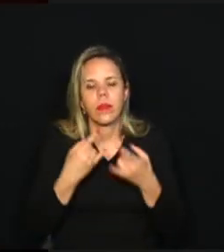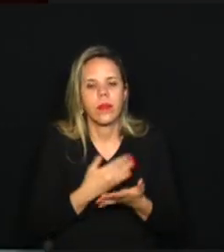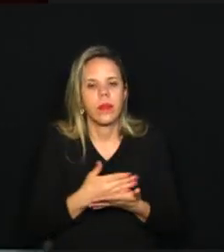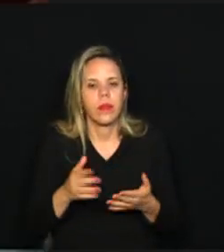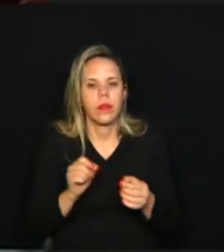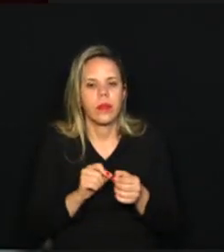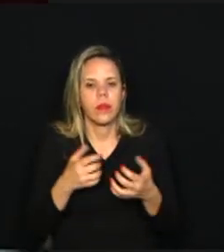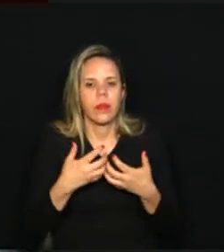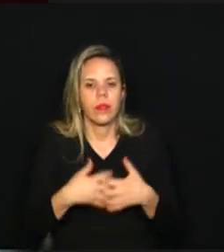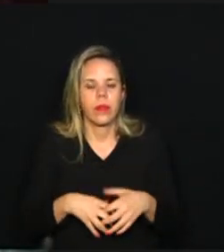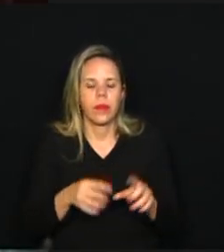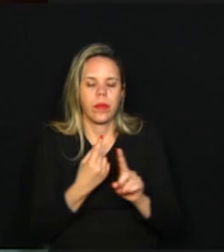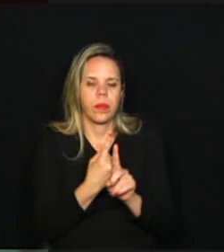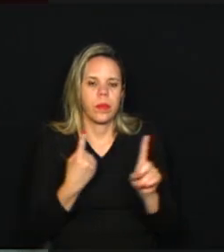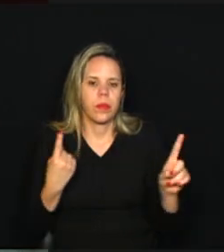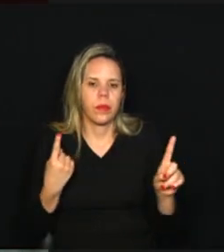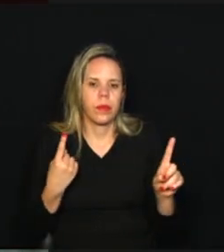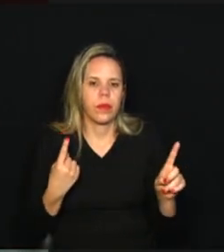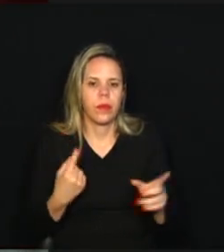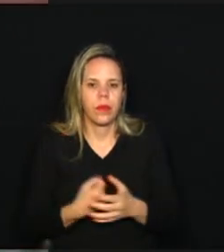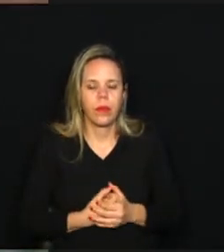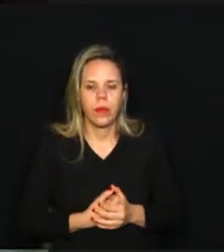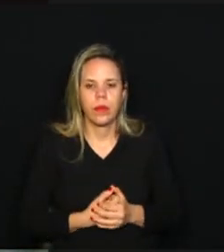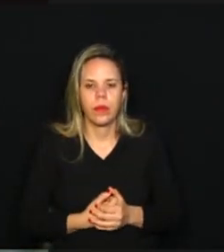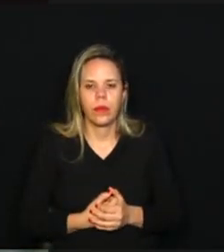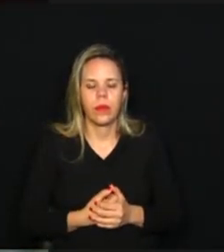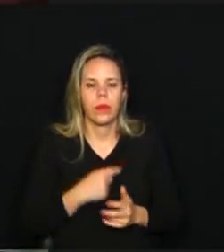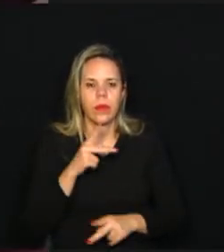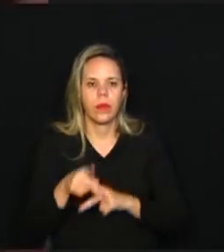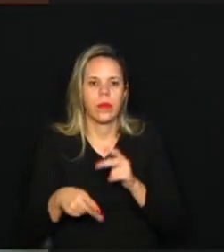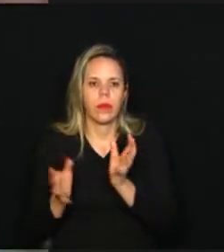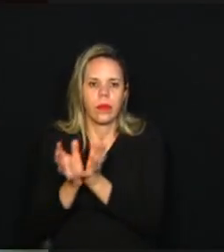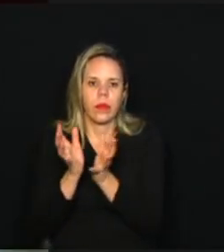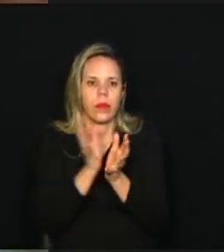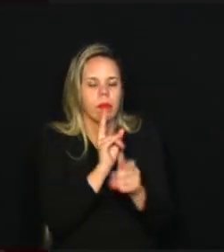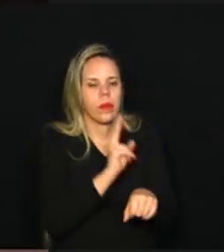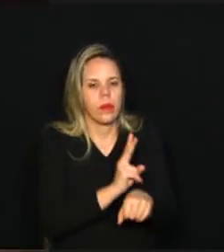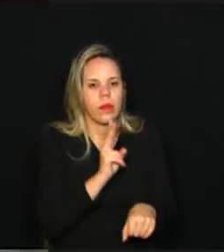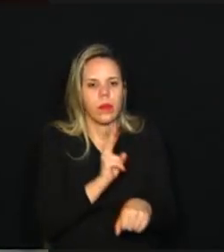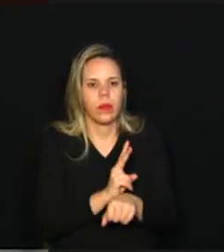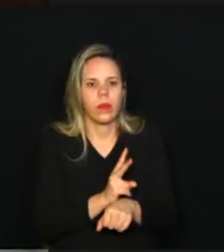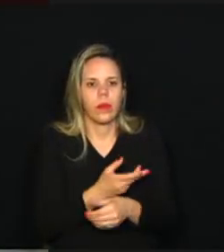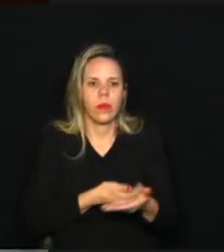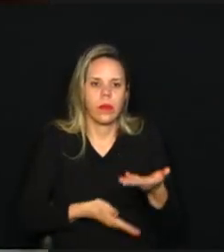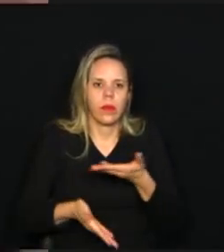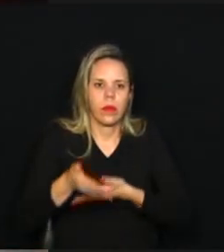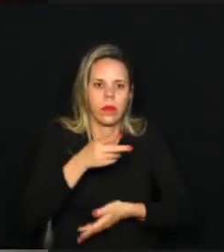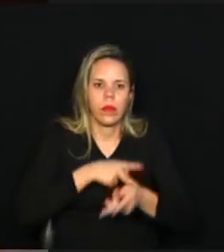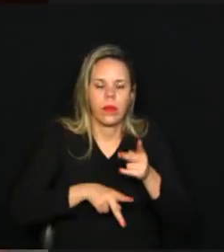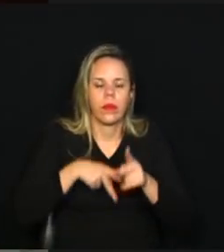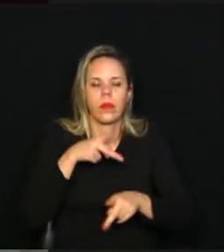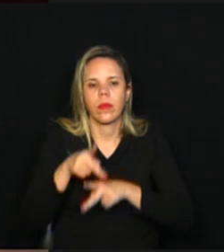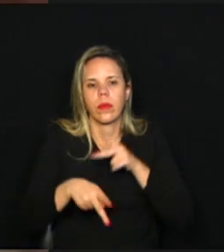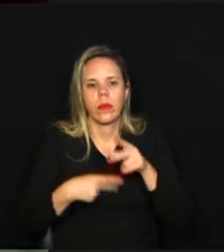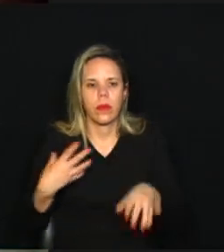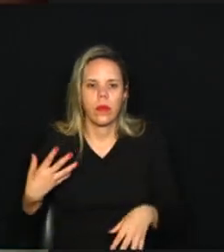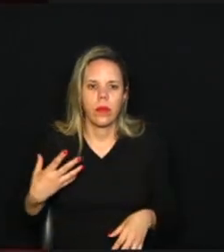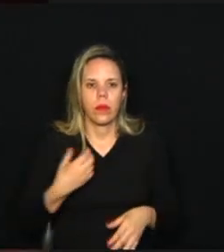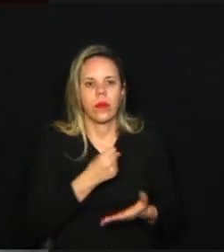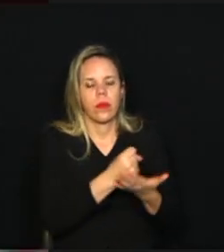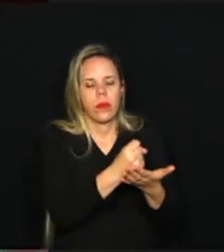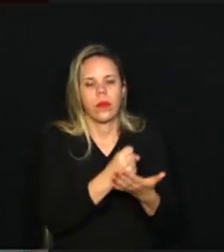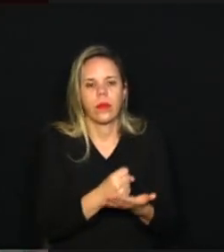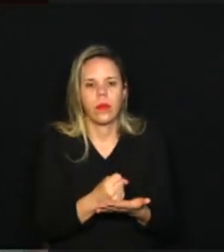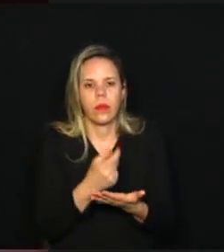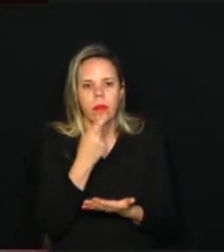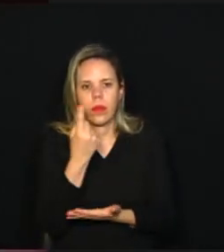fazer o distanciamento, começam a comunidade cuidar do outro, que nós chamamos de a comunidade salvar a comunidade. E é isso que a gente